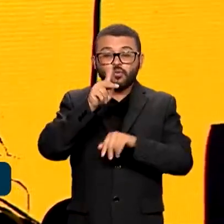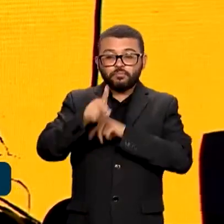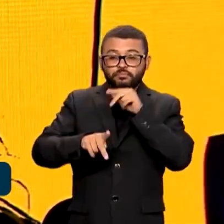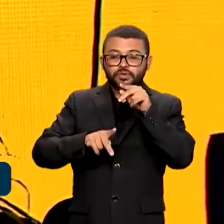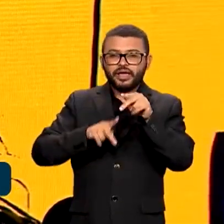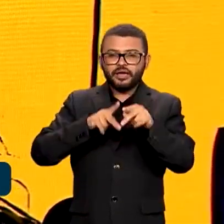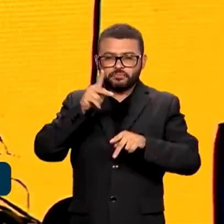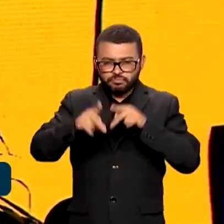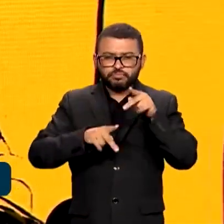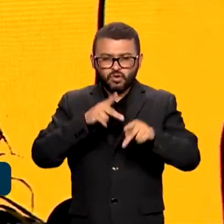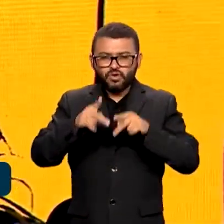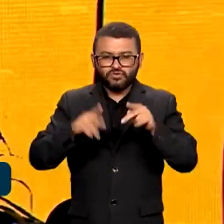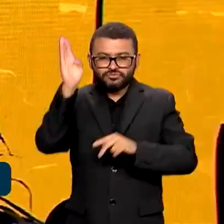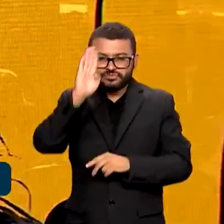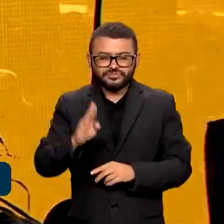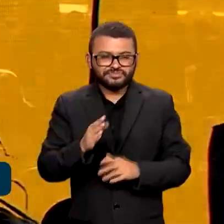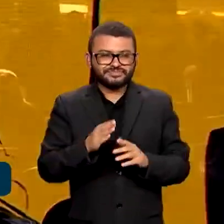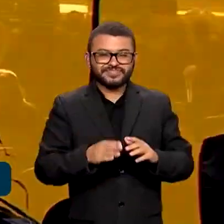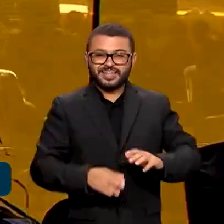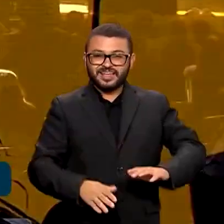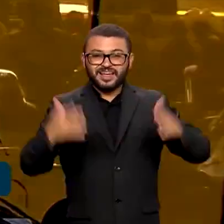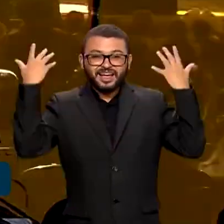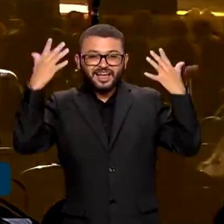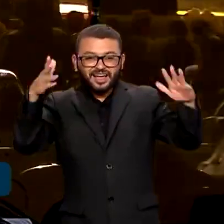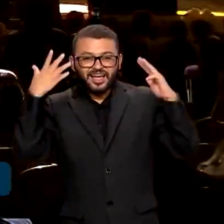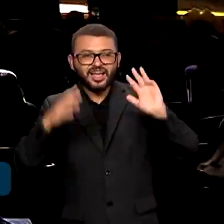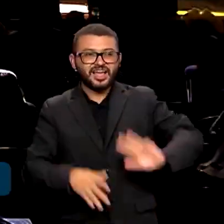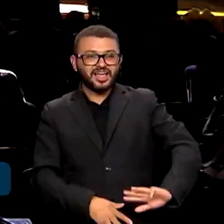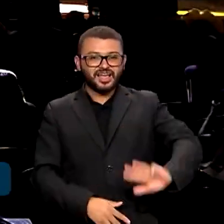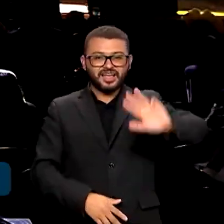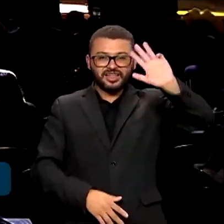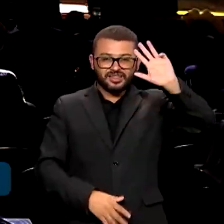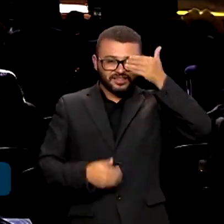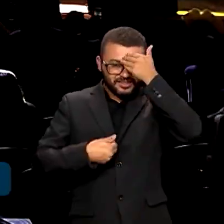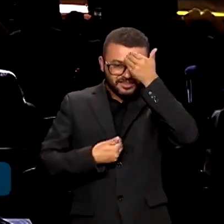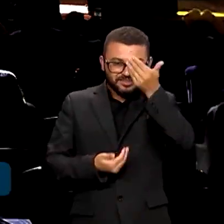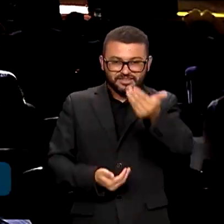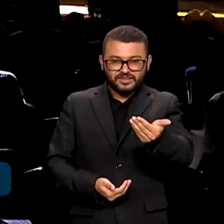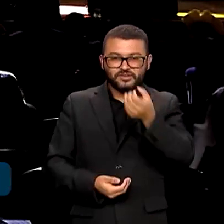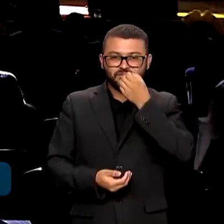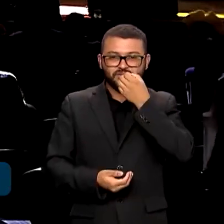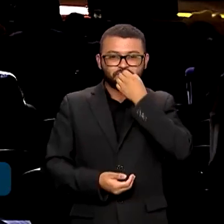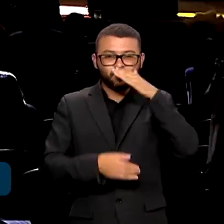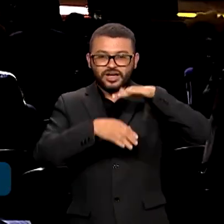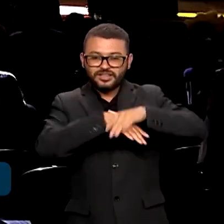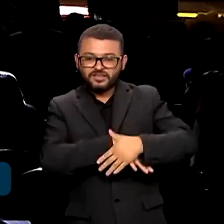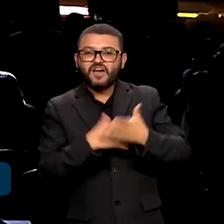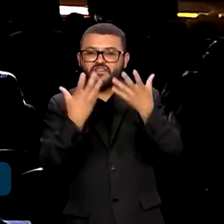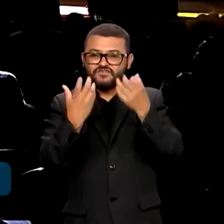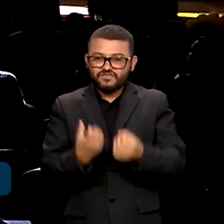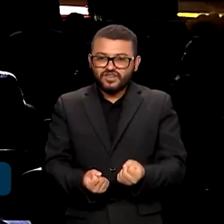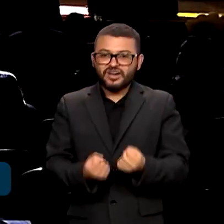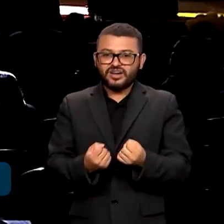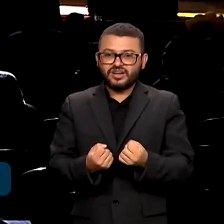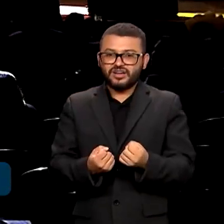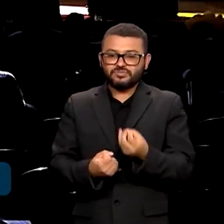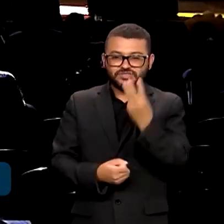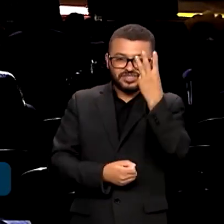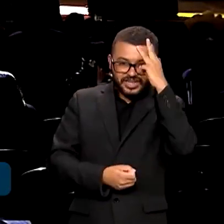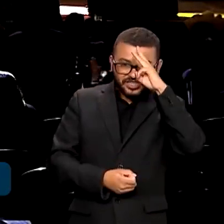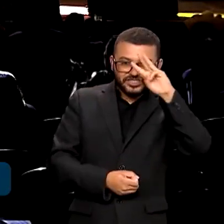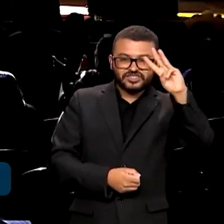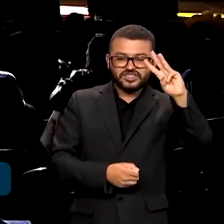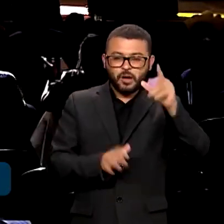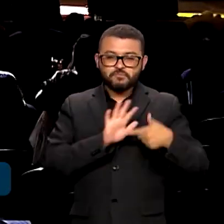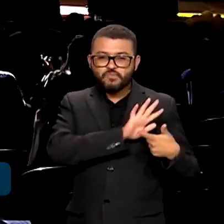Viva Luiz Inácio Lula da Silva! Obrigado! Um bom debate! E vamos, esses 3 dias, dar